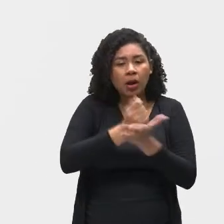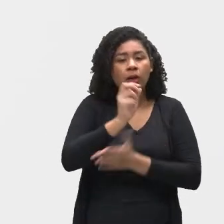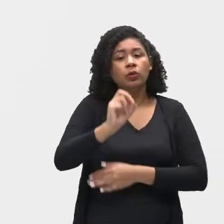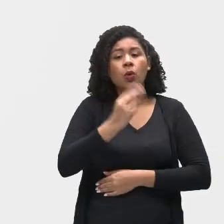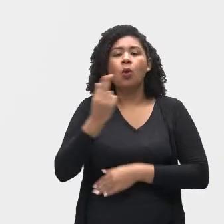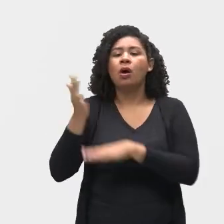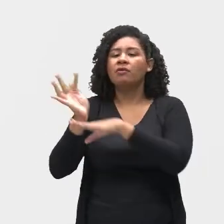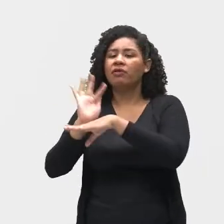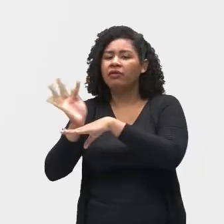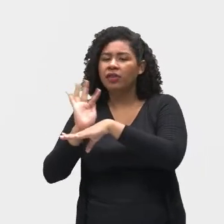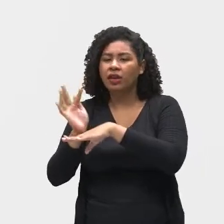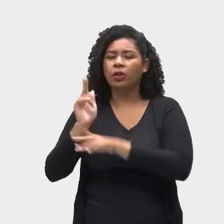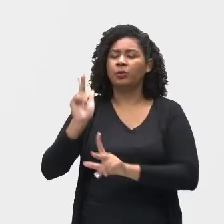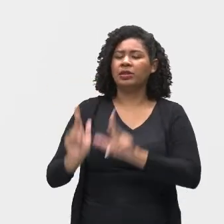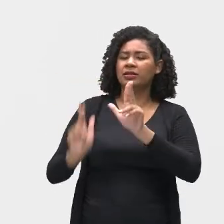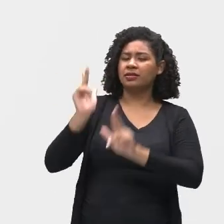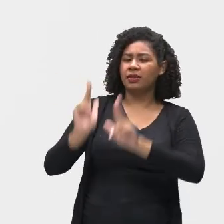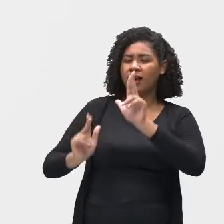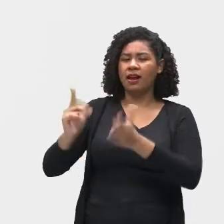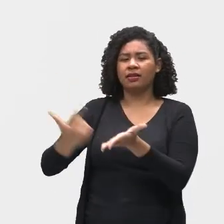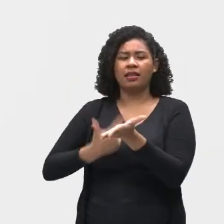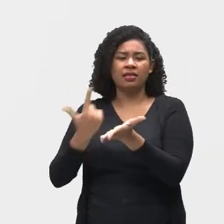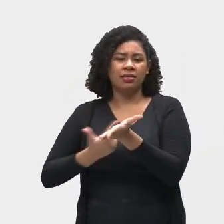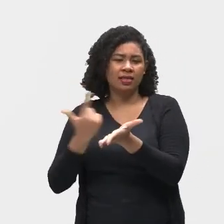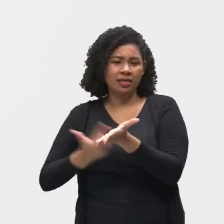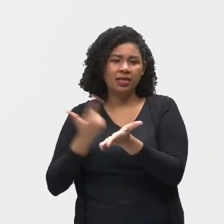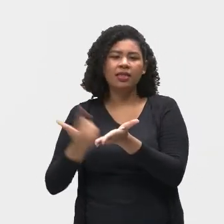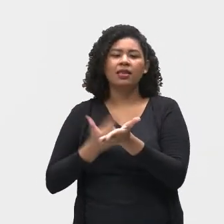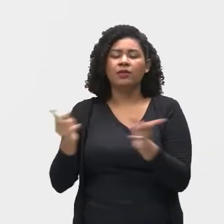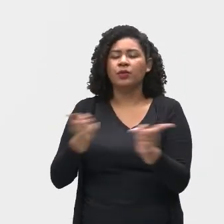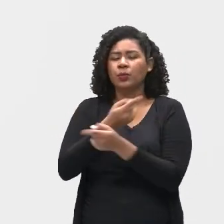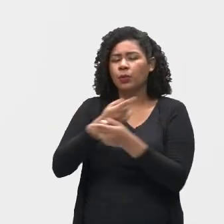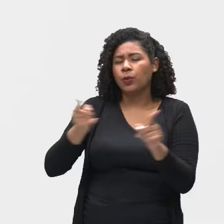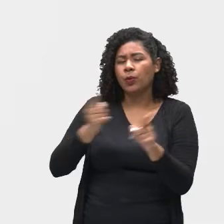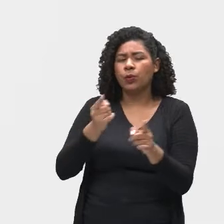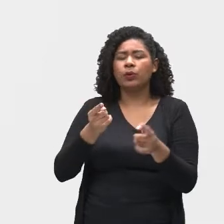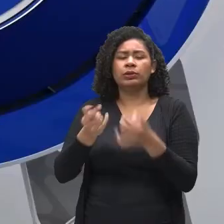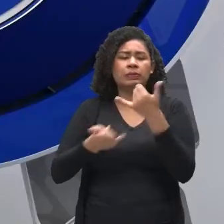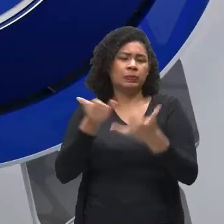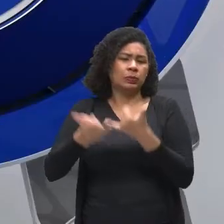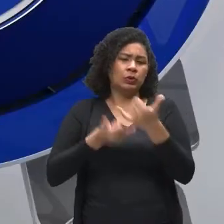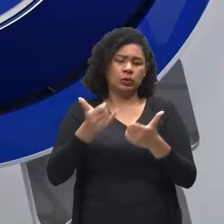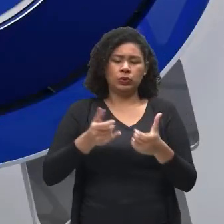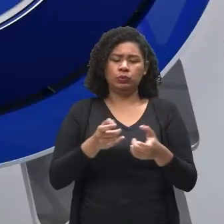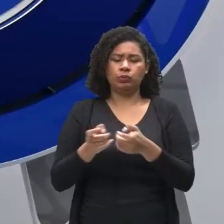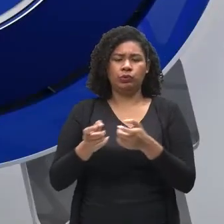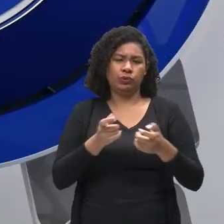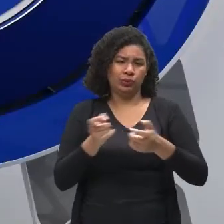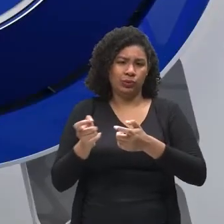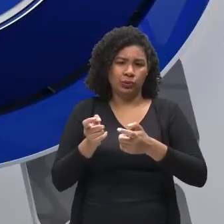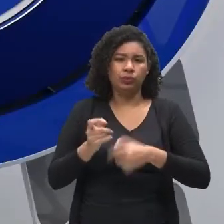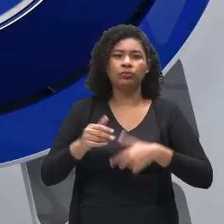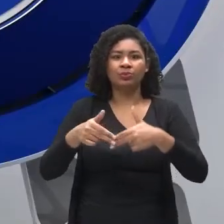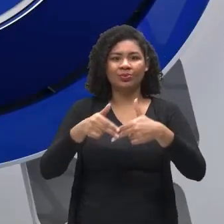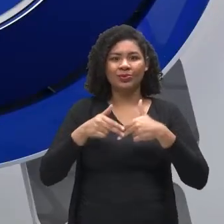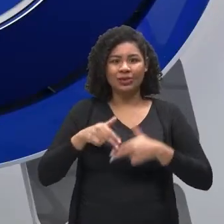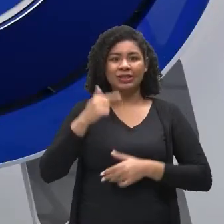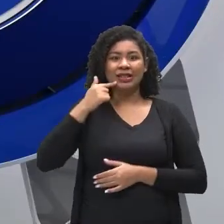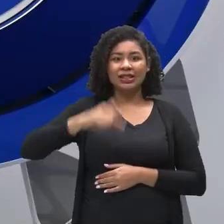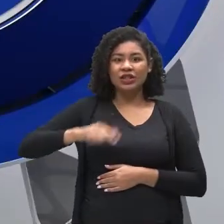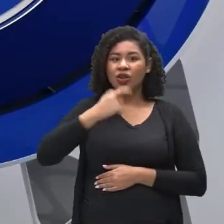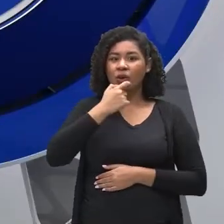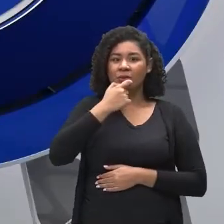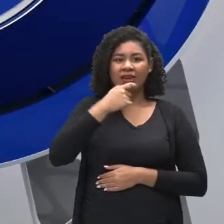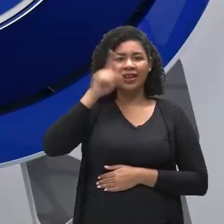livros, jogos e músicas. Como nós temos falado, a língua inglesa ela está no topo, em primeiro lugar,